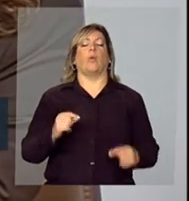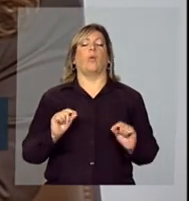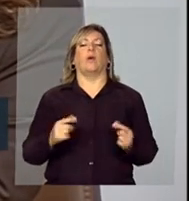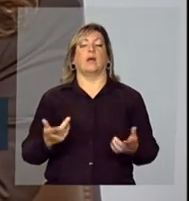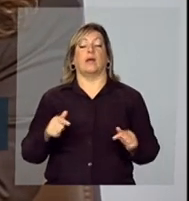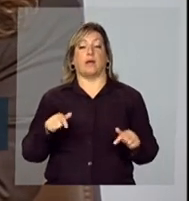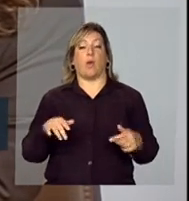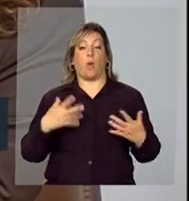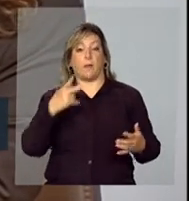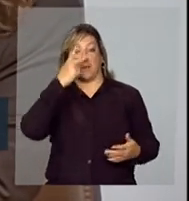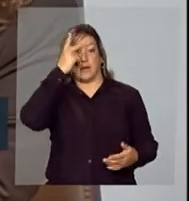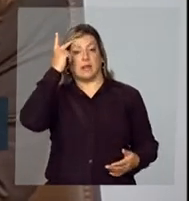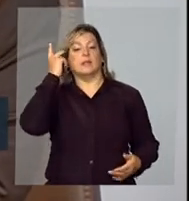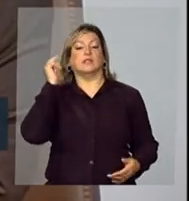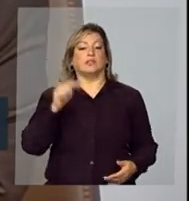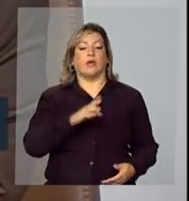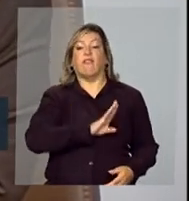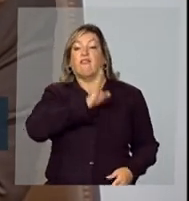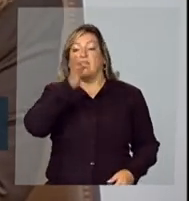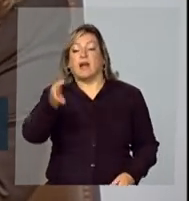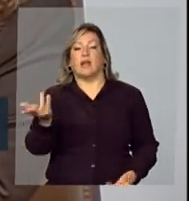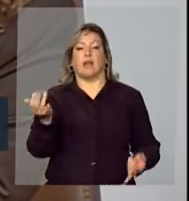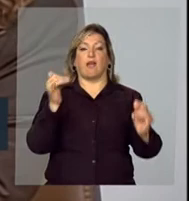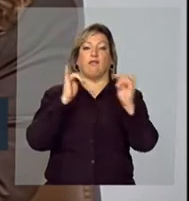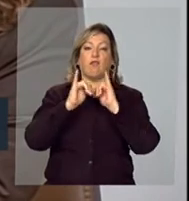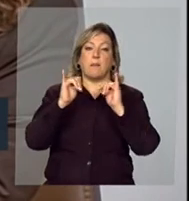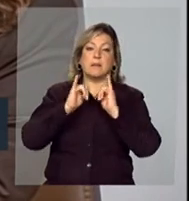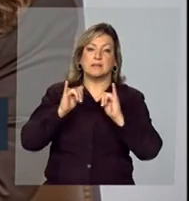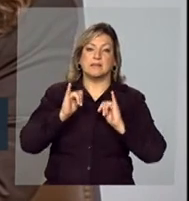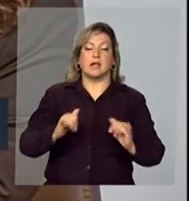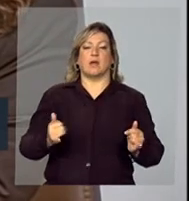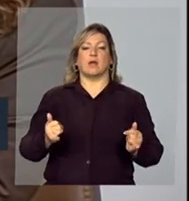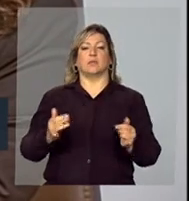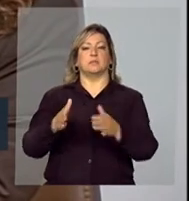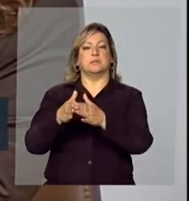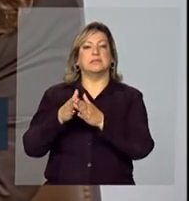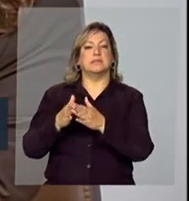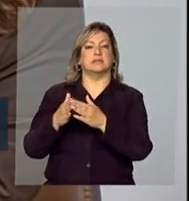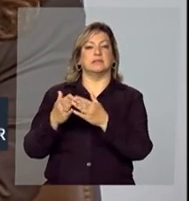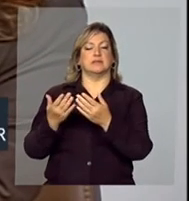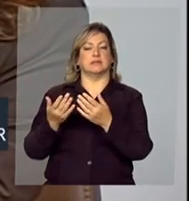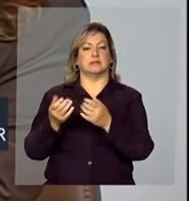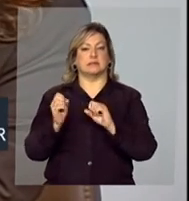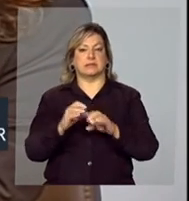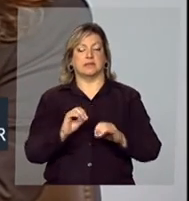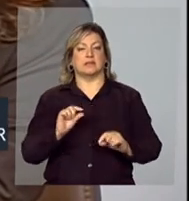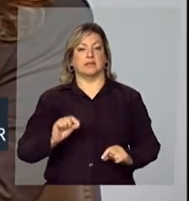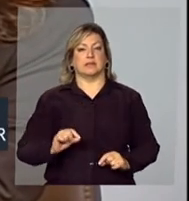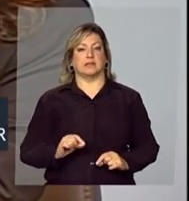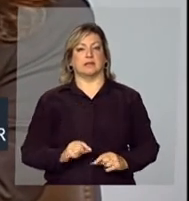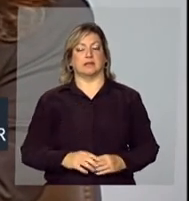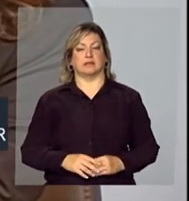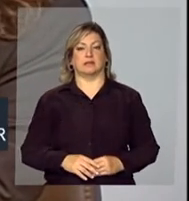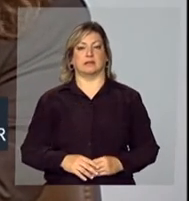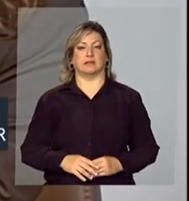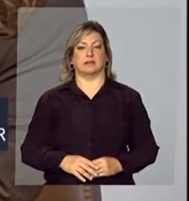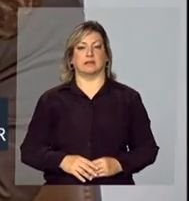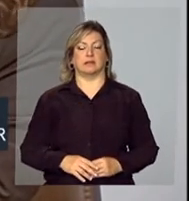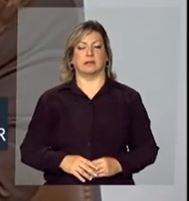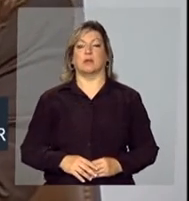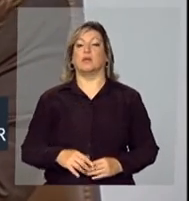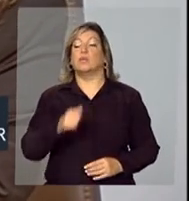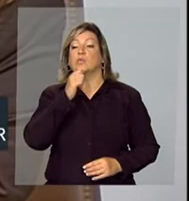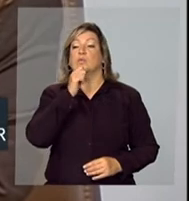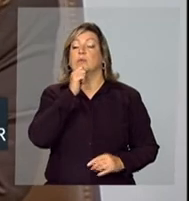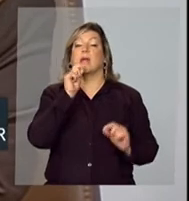quando consumidor que busca uma informação é não tem na verdade